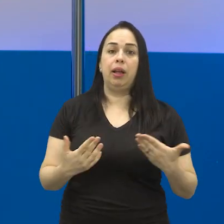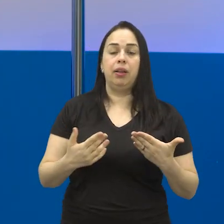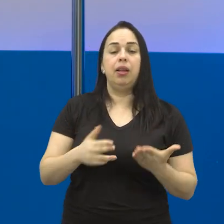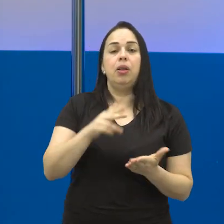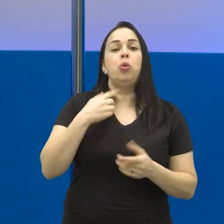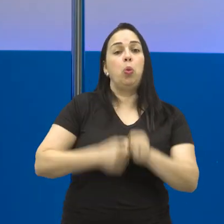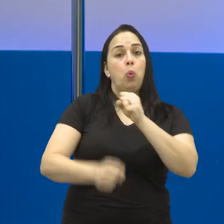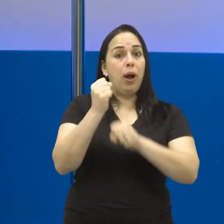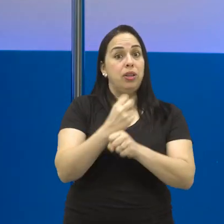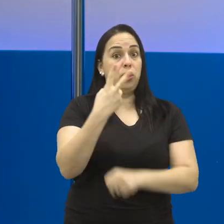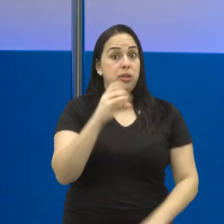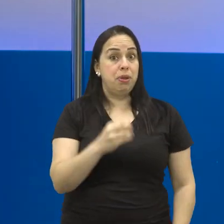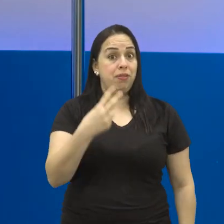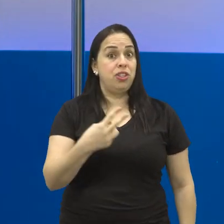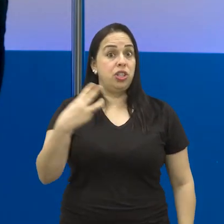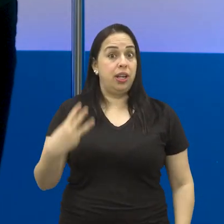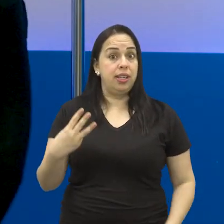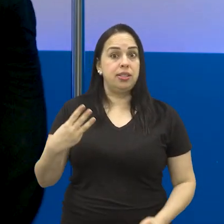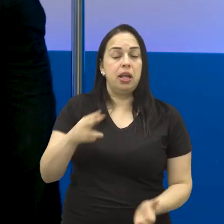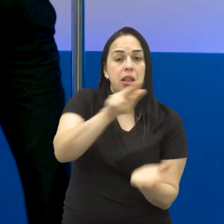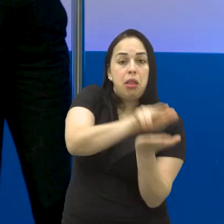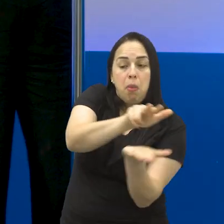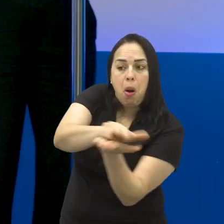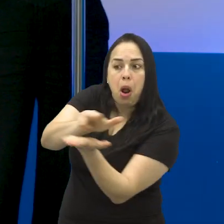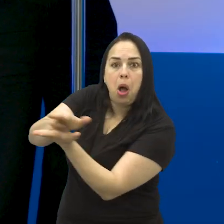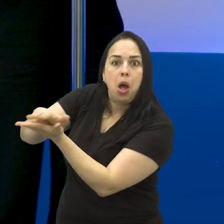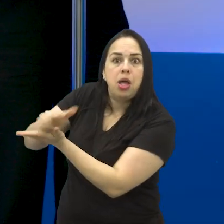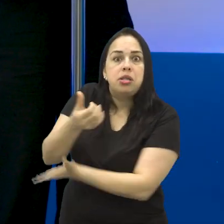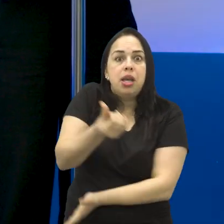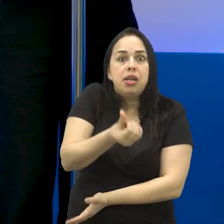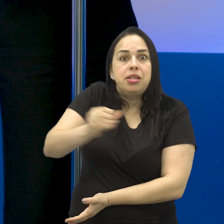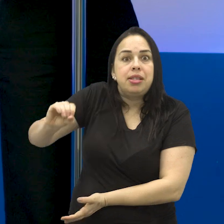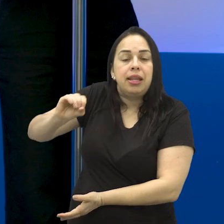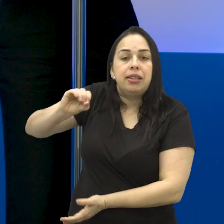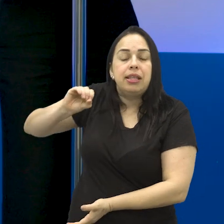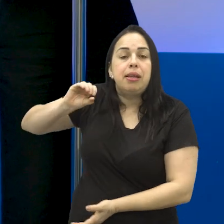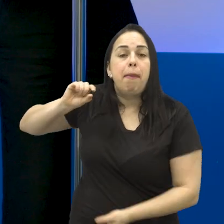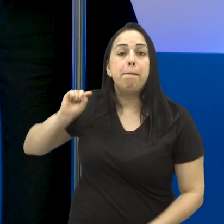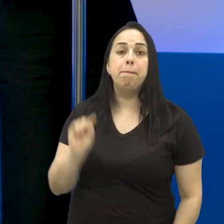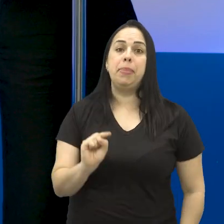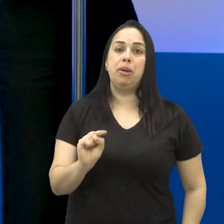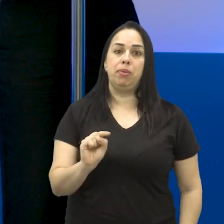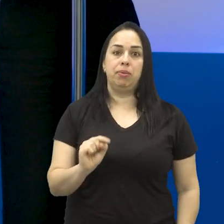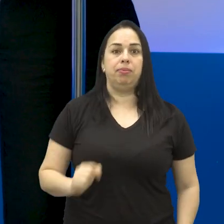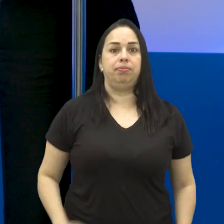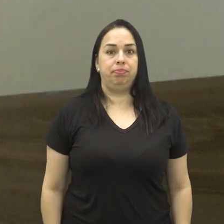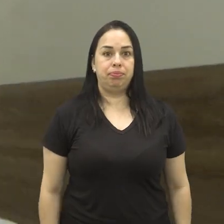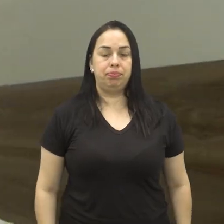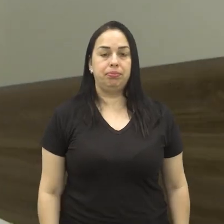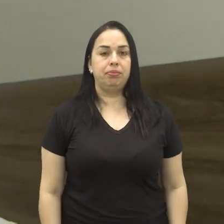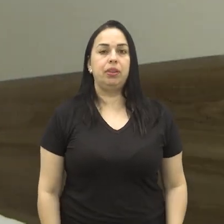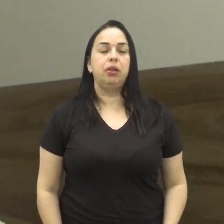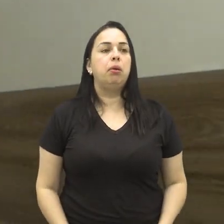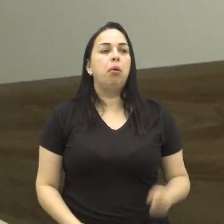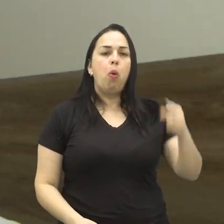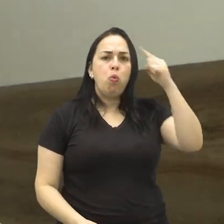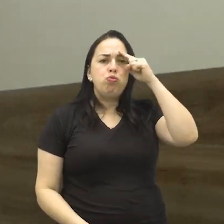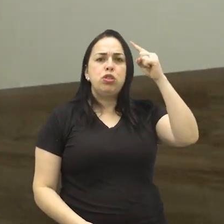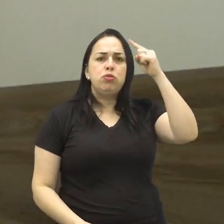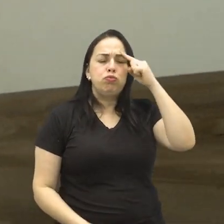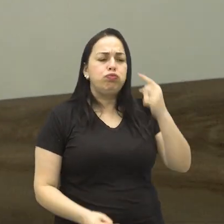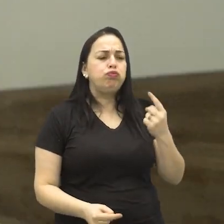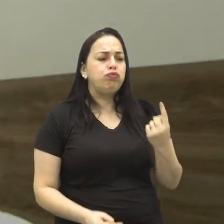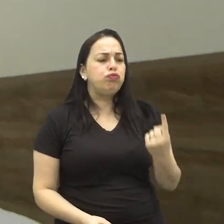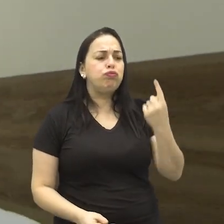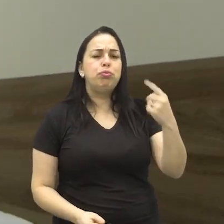as internações por conta desses problemas somaram mais de 640 mil. A cada minuto,